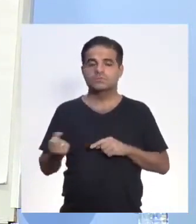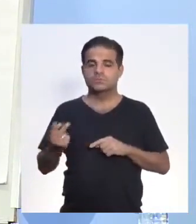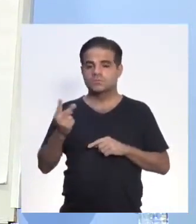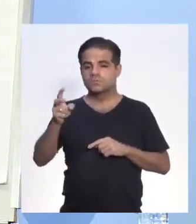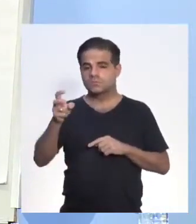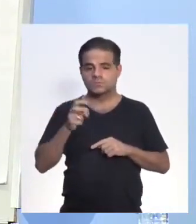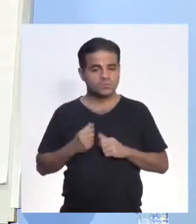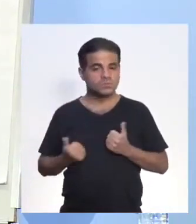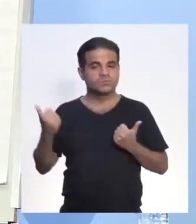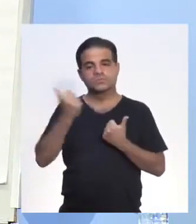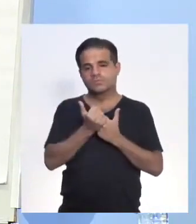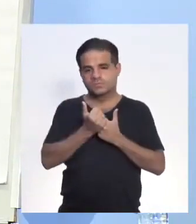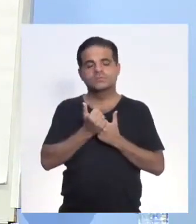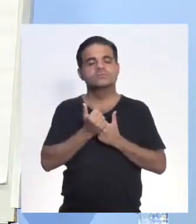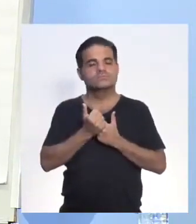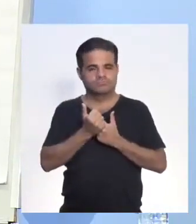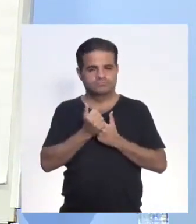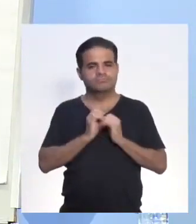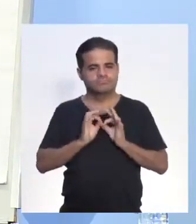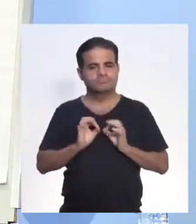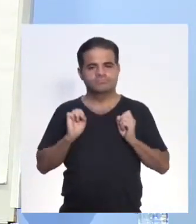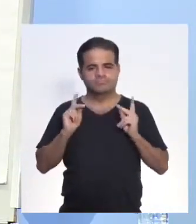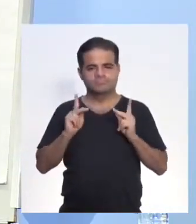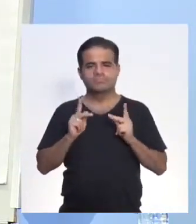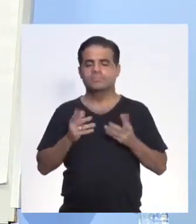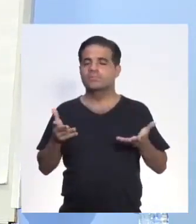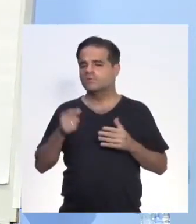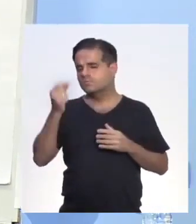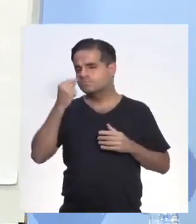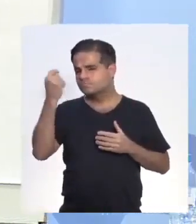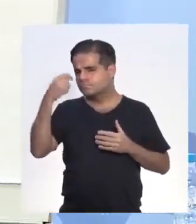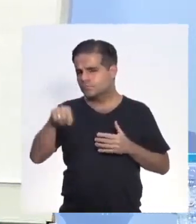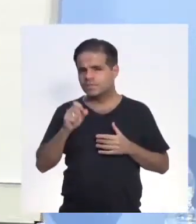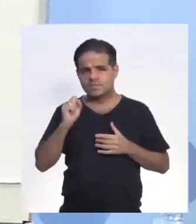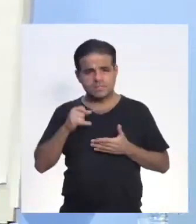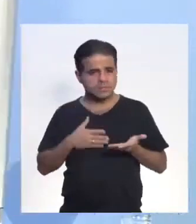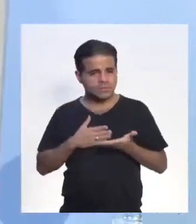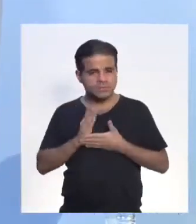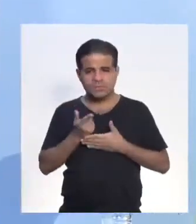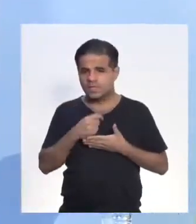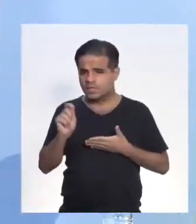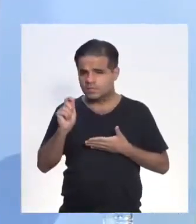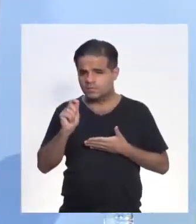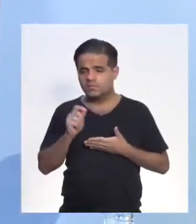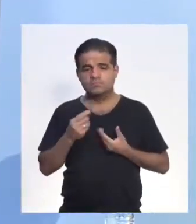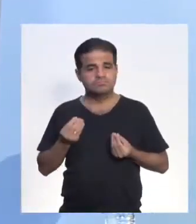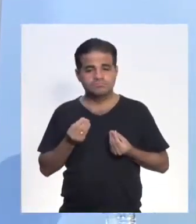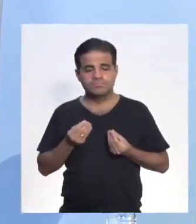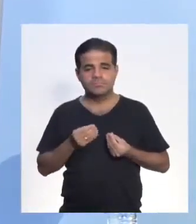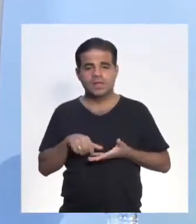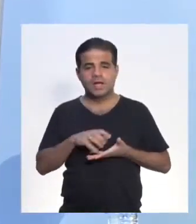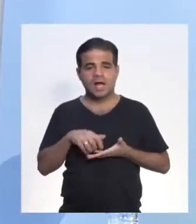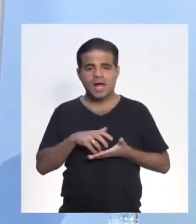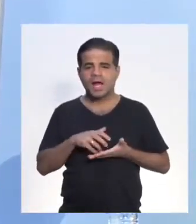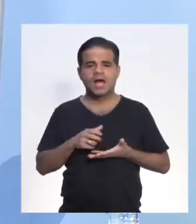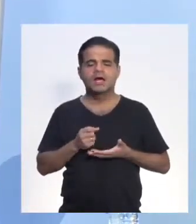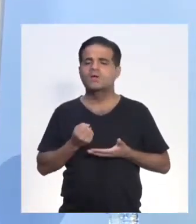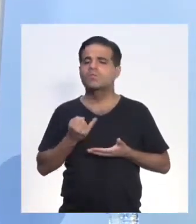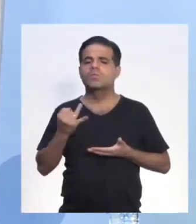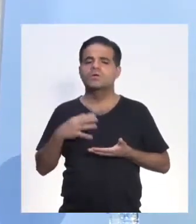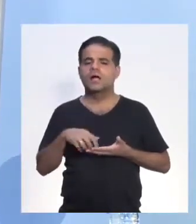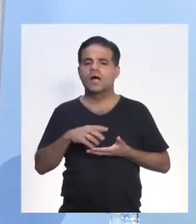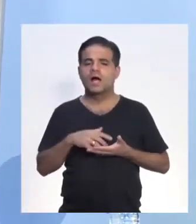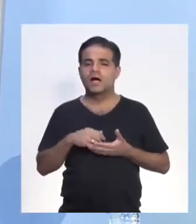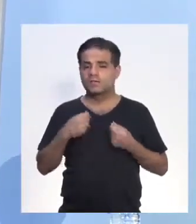x e substituí lá na medida do lado. Ok? Vamos conferir se a gente acertou? Como, professora? Área. Quanto que tinha que dar